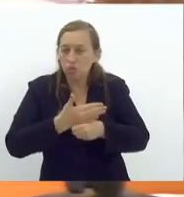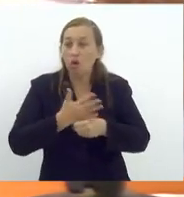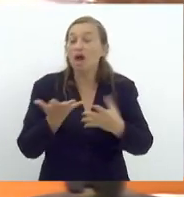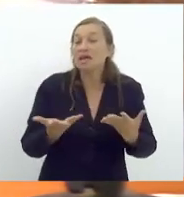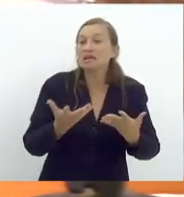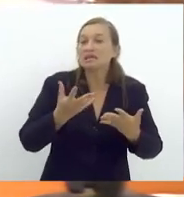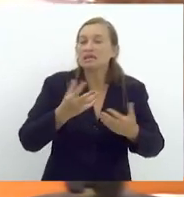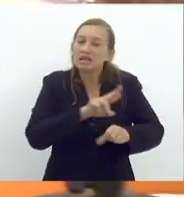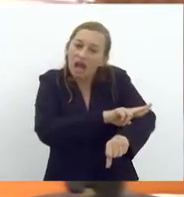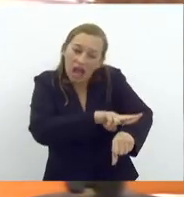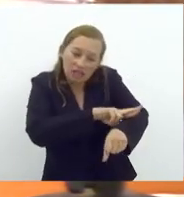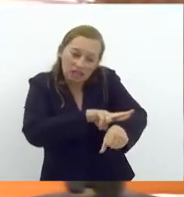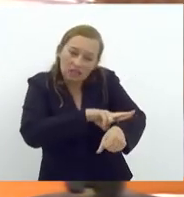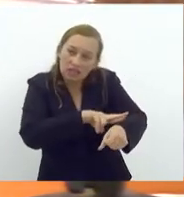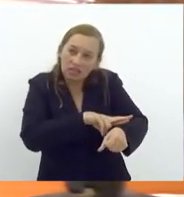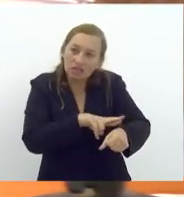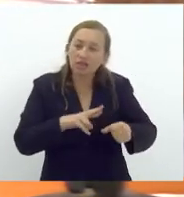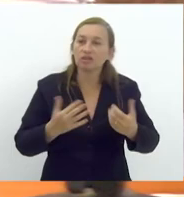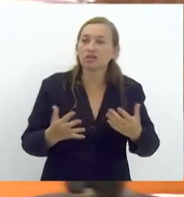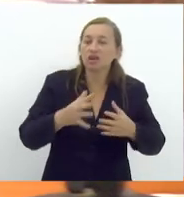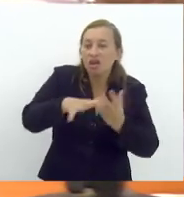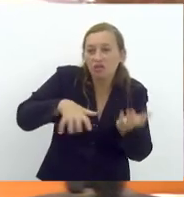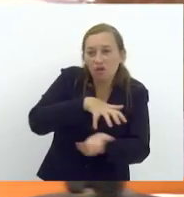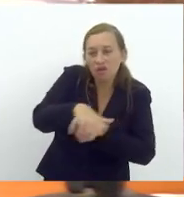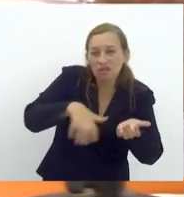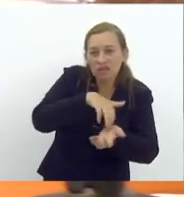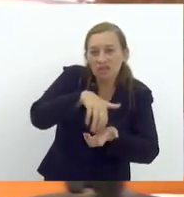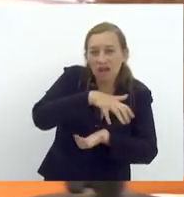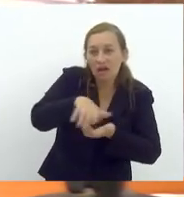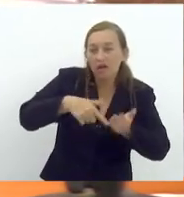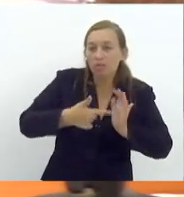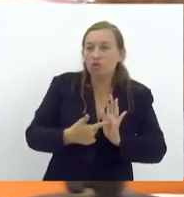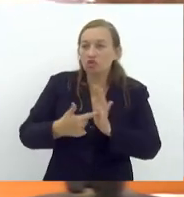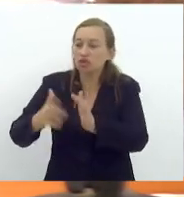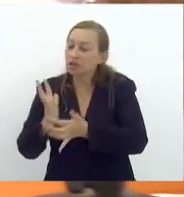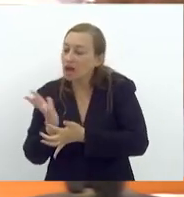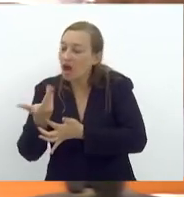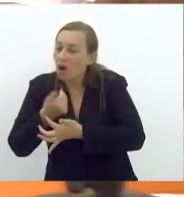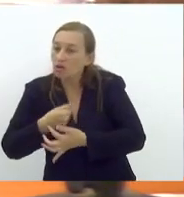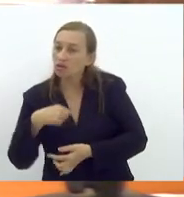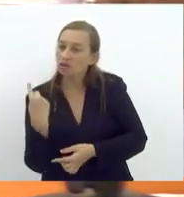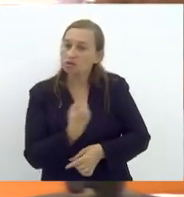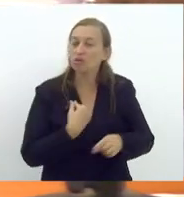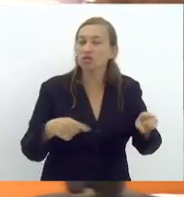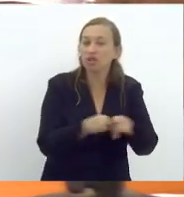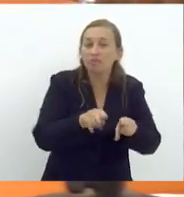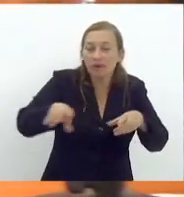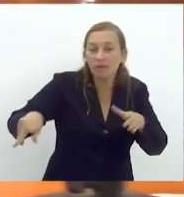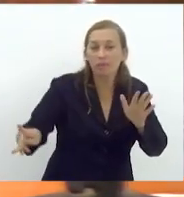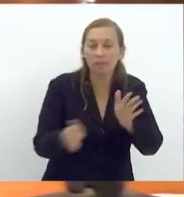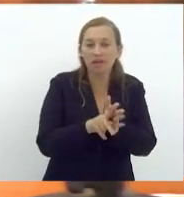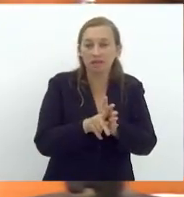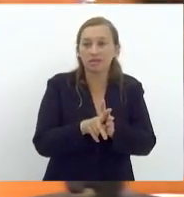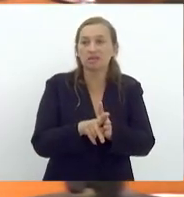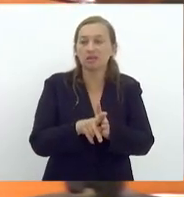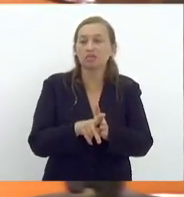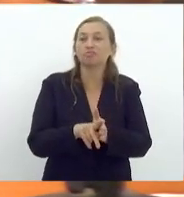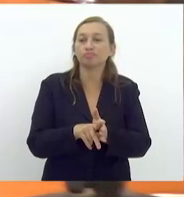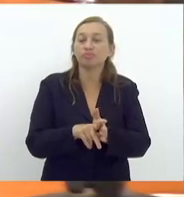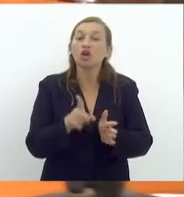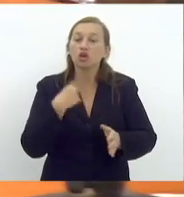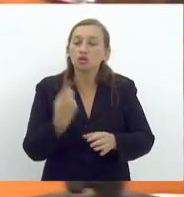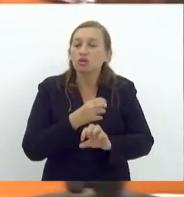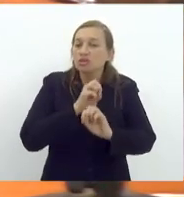se existe formas de transmutar e revolucionar através da arte nós também estamos fazendo parte disso estamos